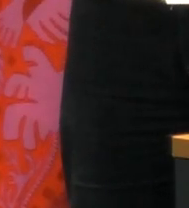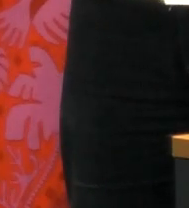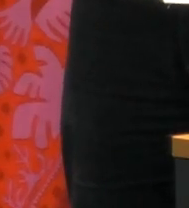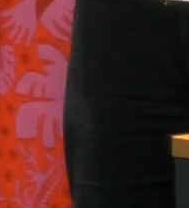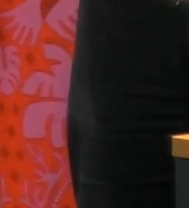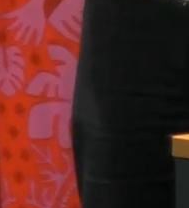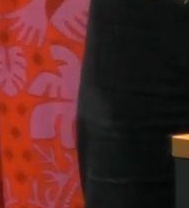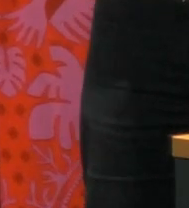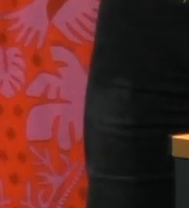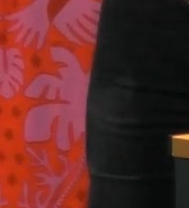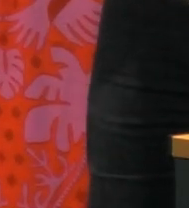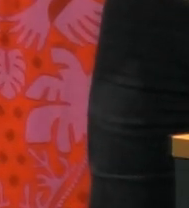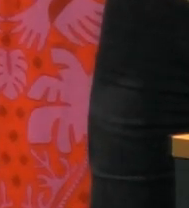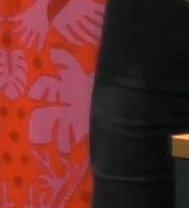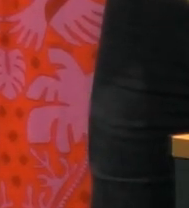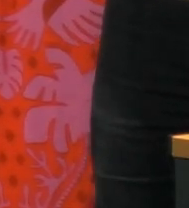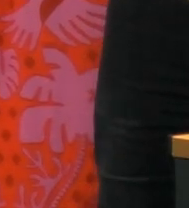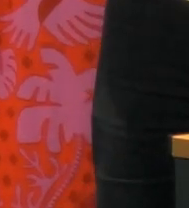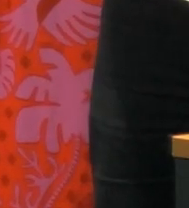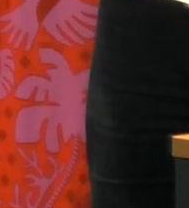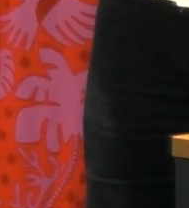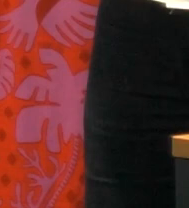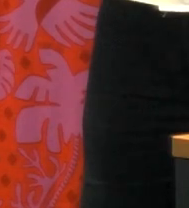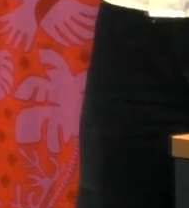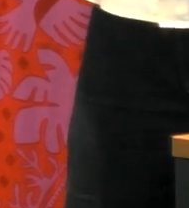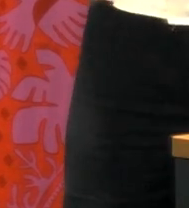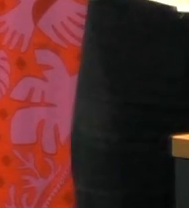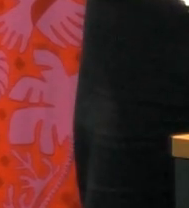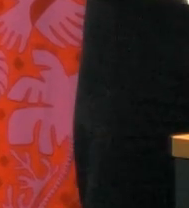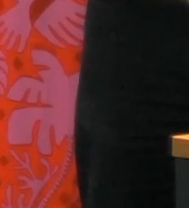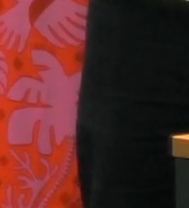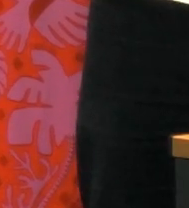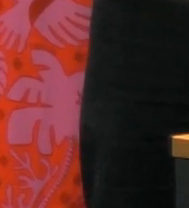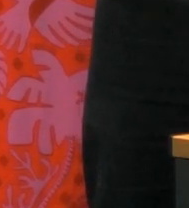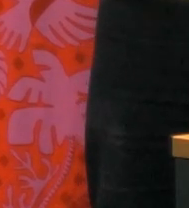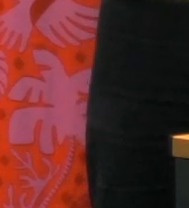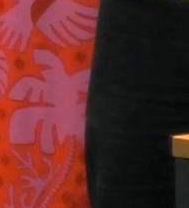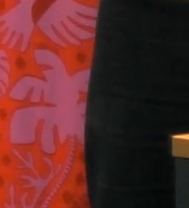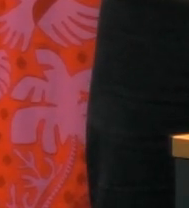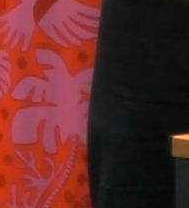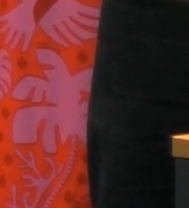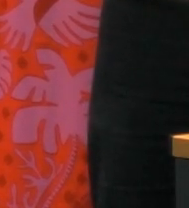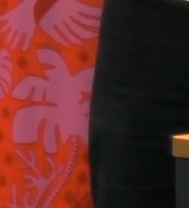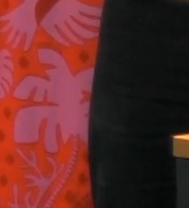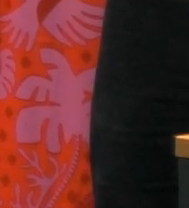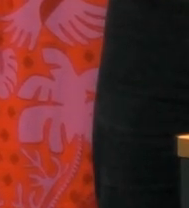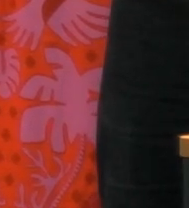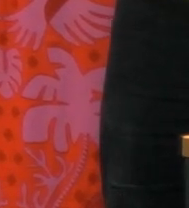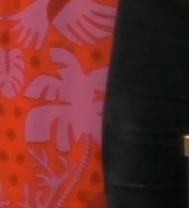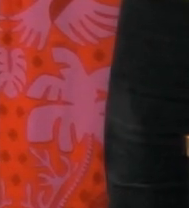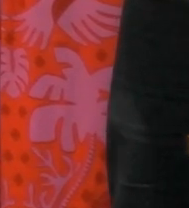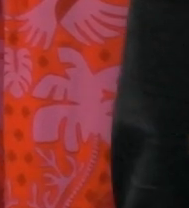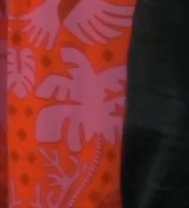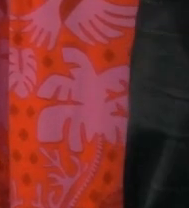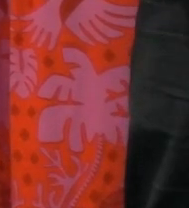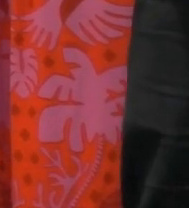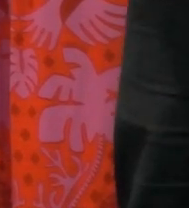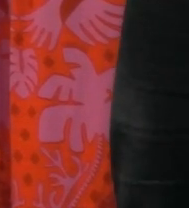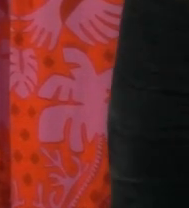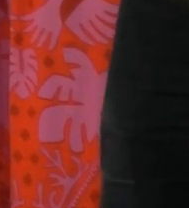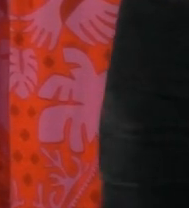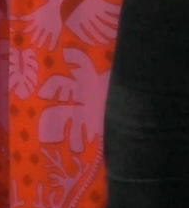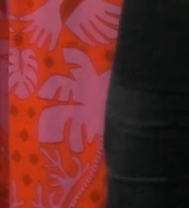autismo eu entrei em contato com o plano eu não fui direto pedindo nada pro plano na justiça eu fui ao